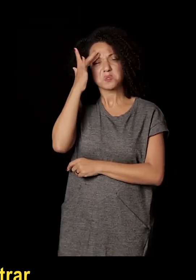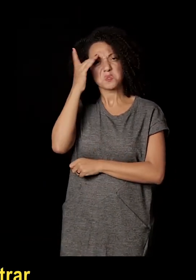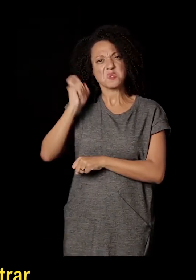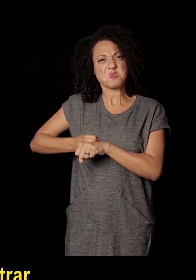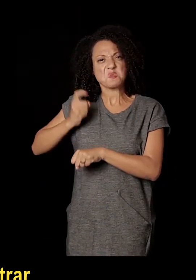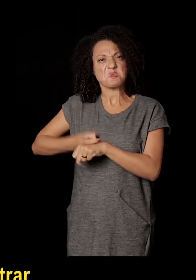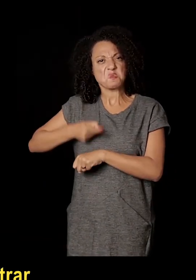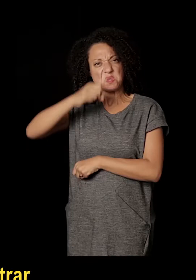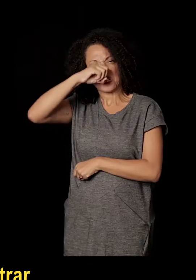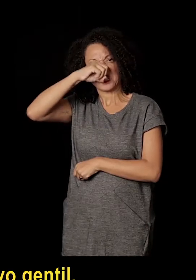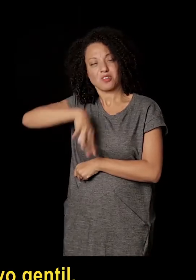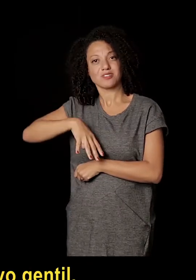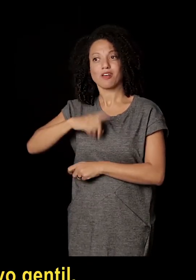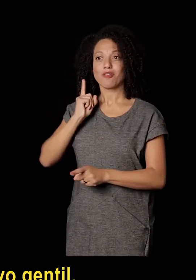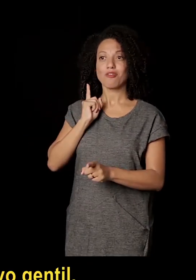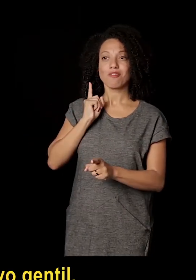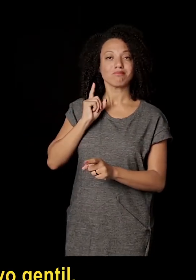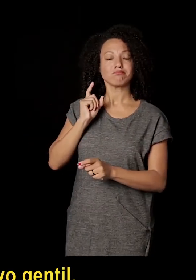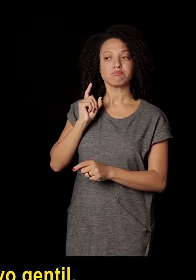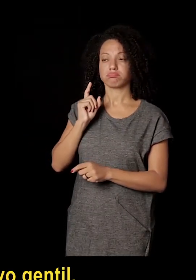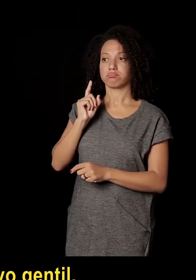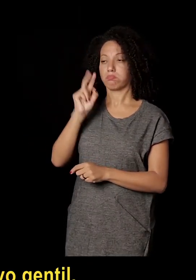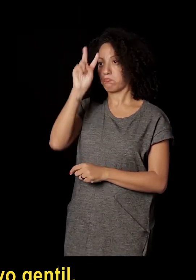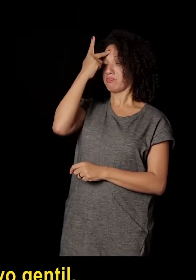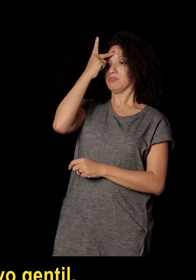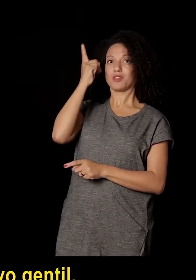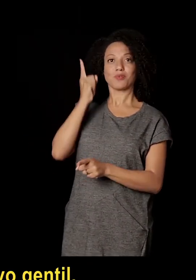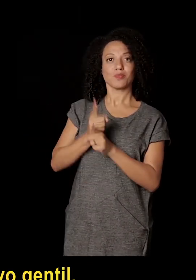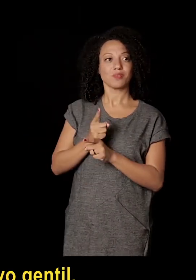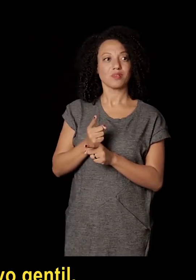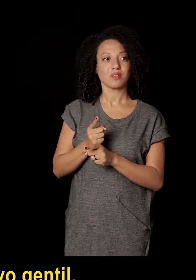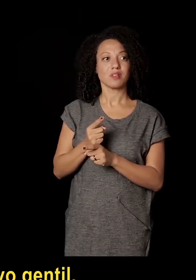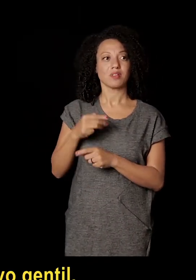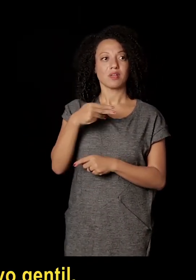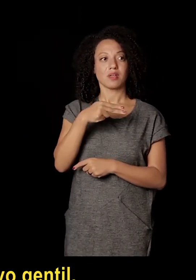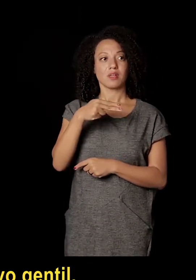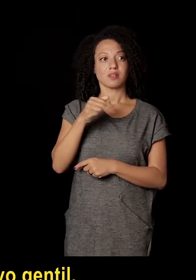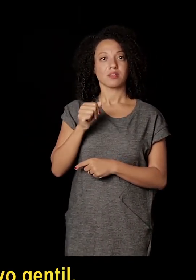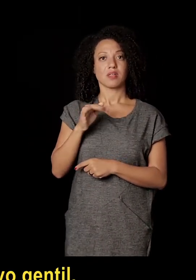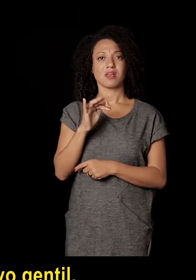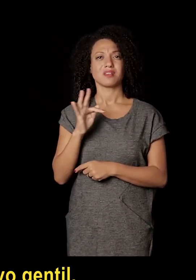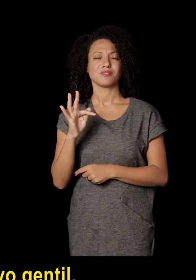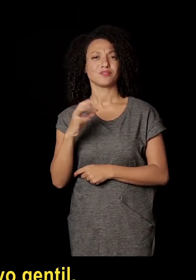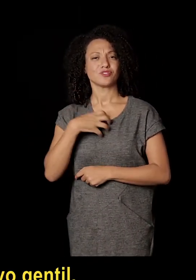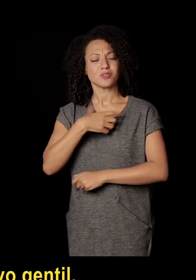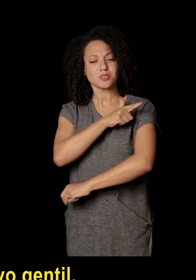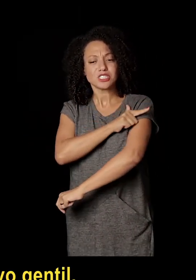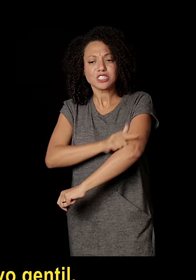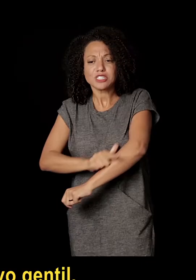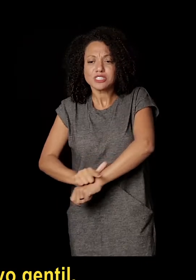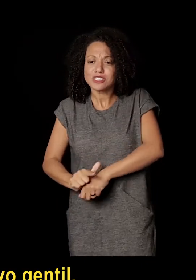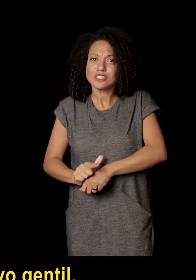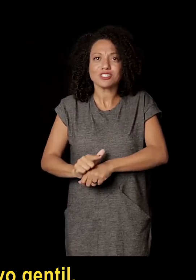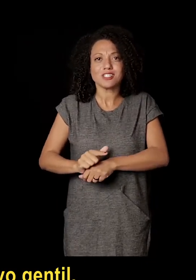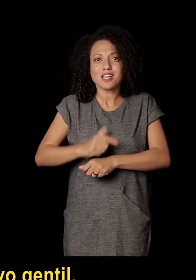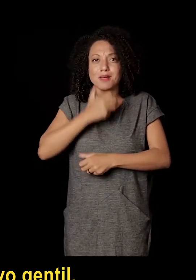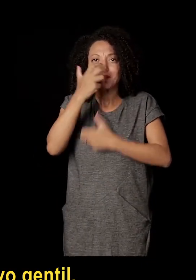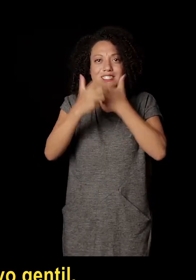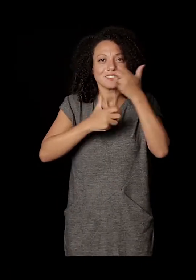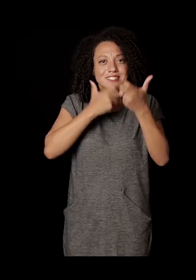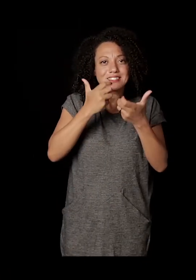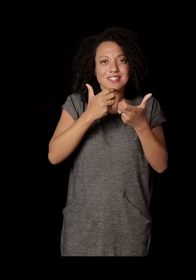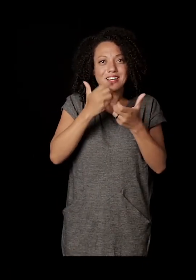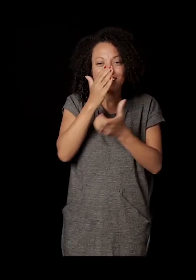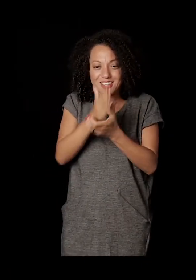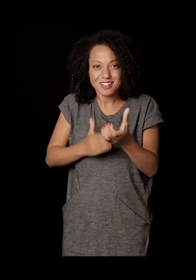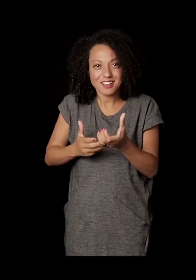duros e agressivos, encontrei um povo naif, um povo gentil, repartindo maçãs. Que era a